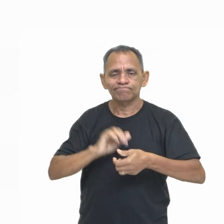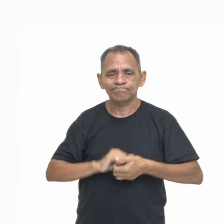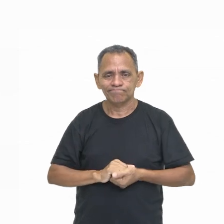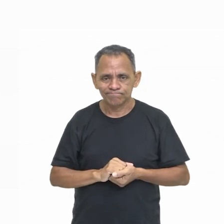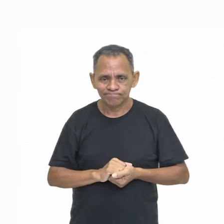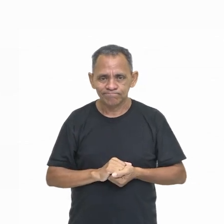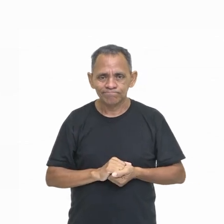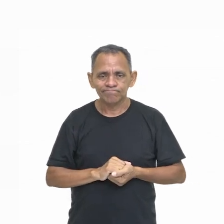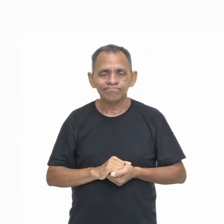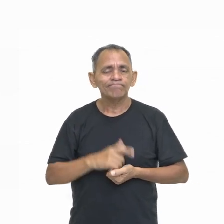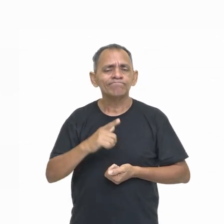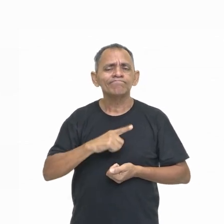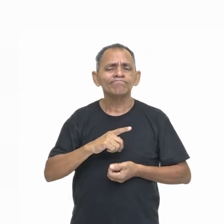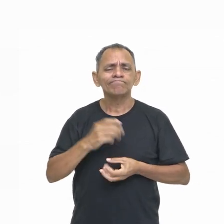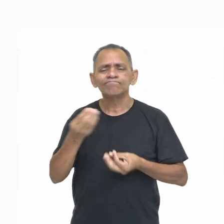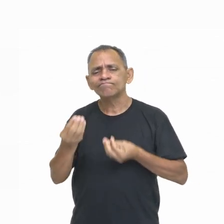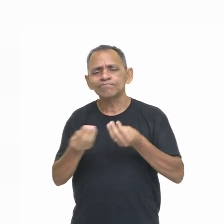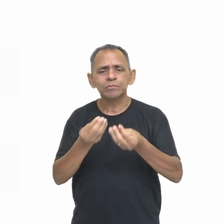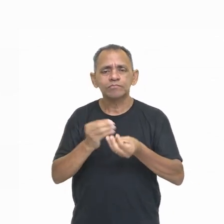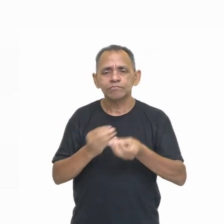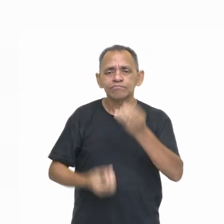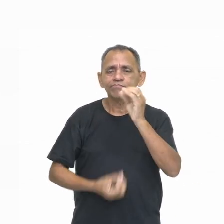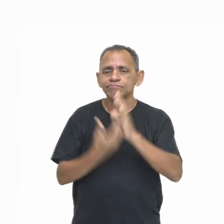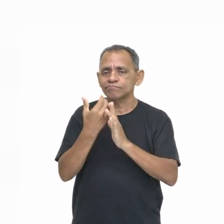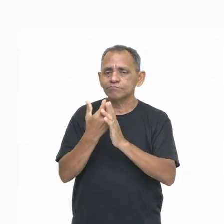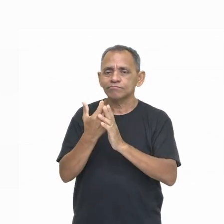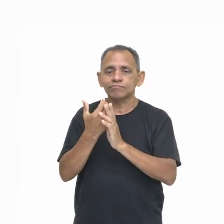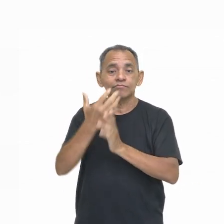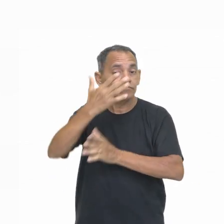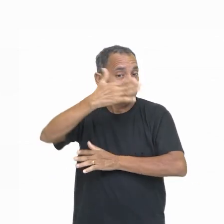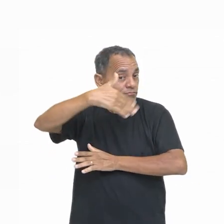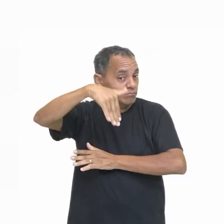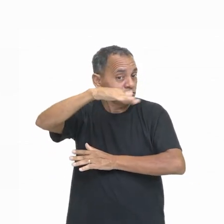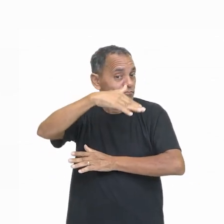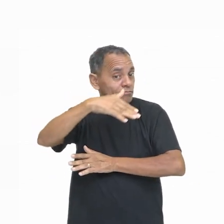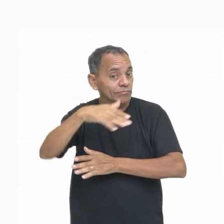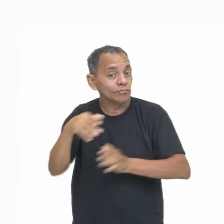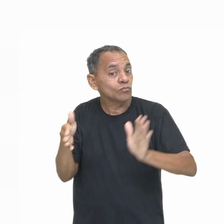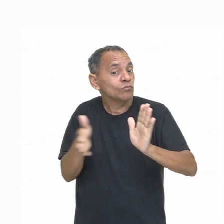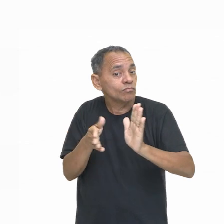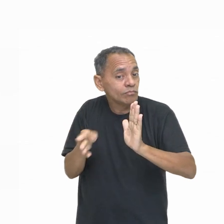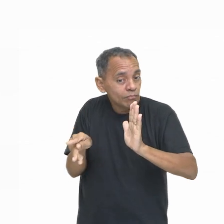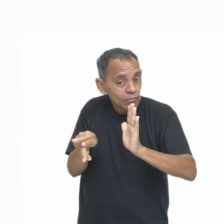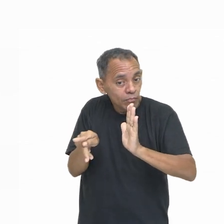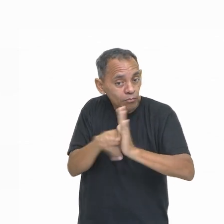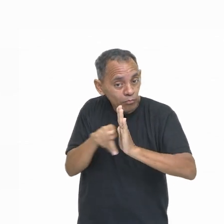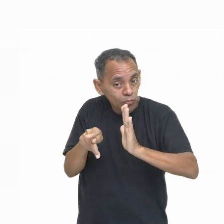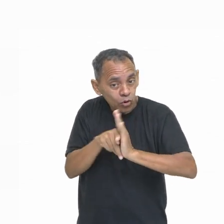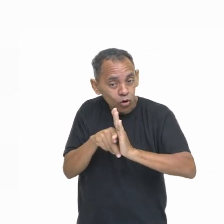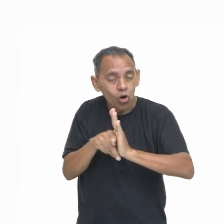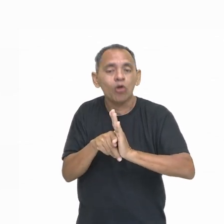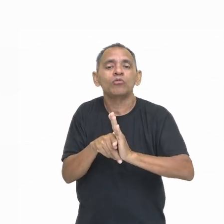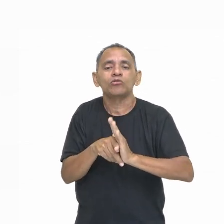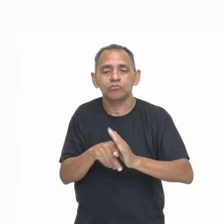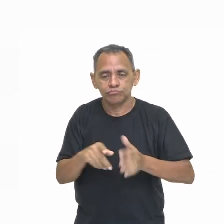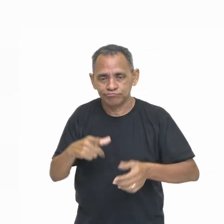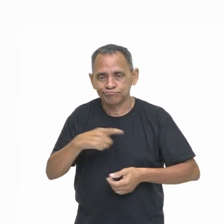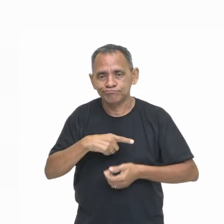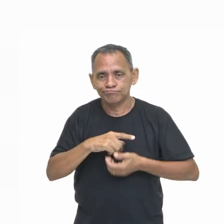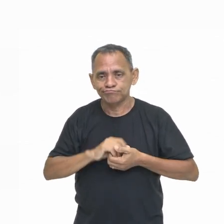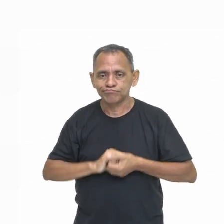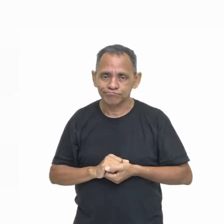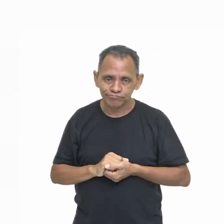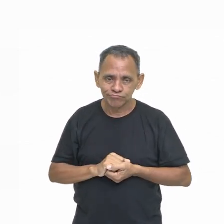cartela, teria sido formado um ambiente propício para daí teria surgido um